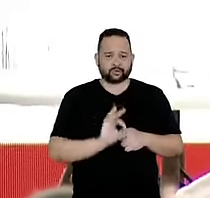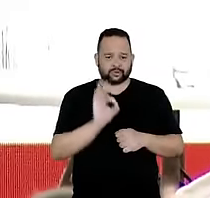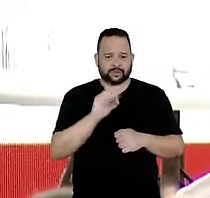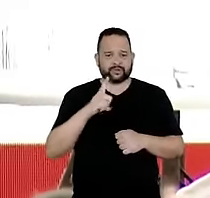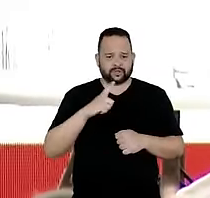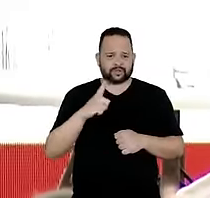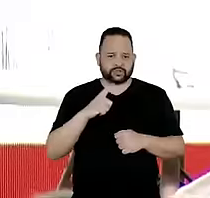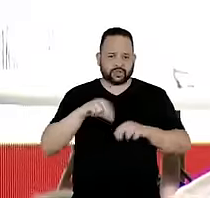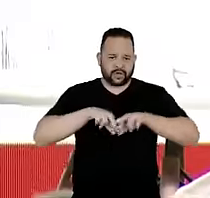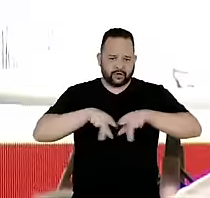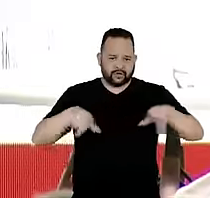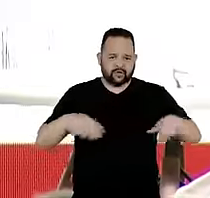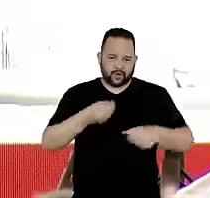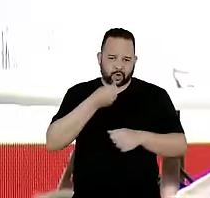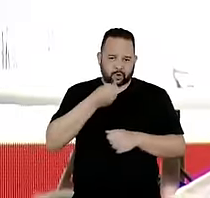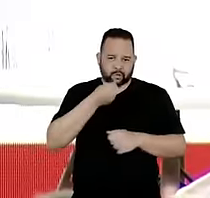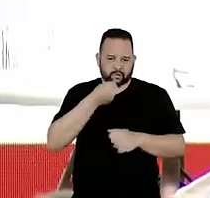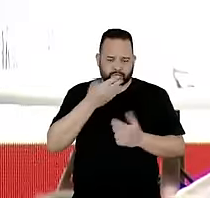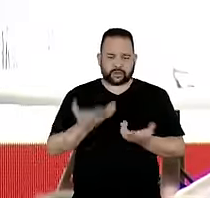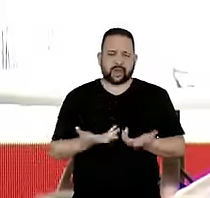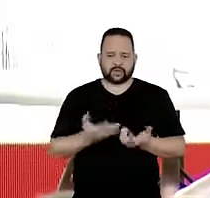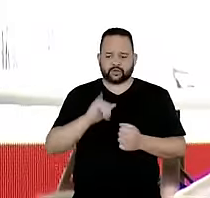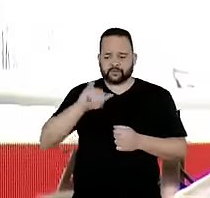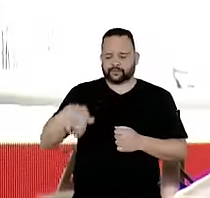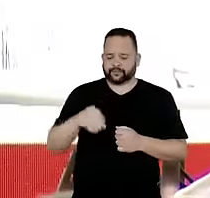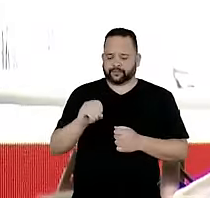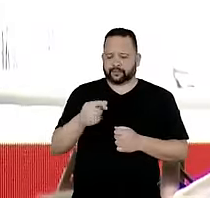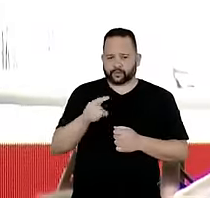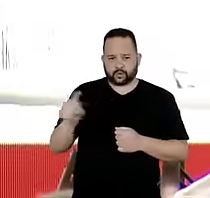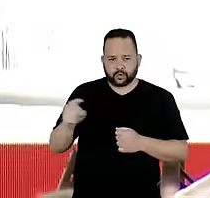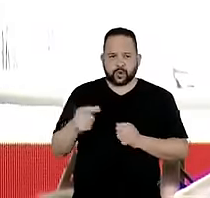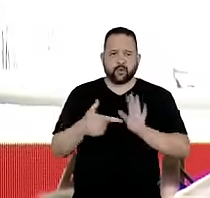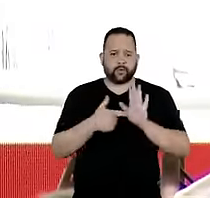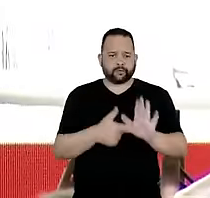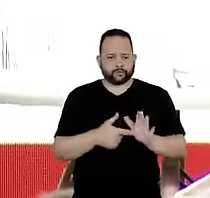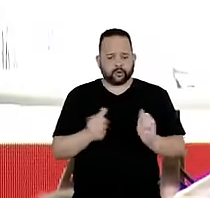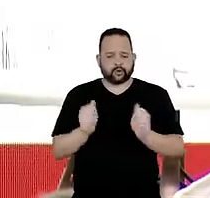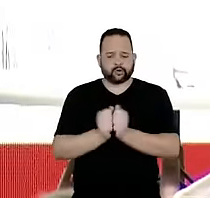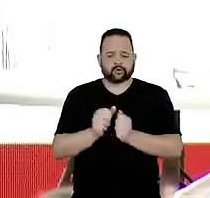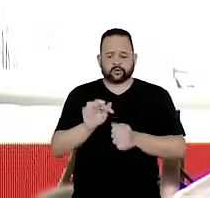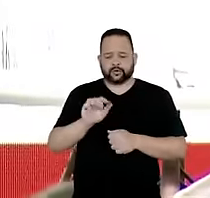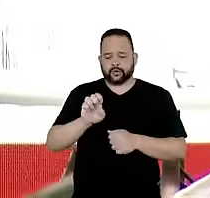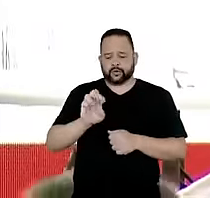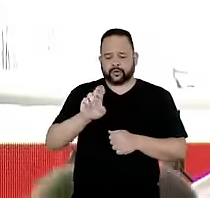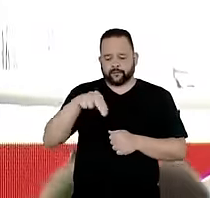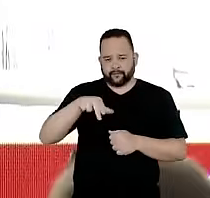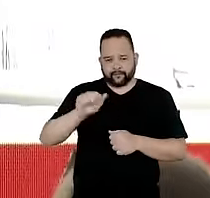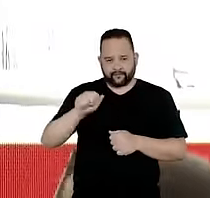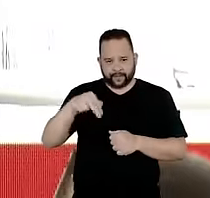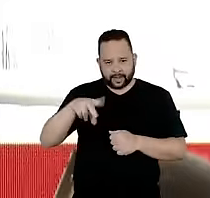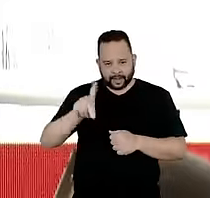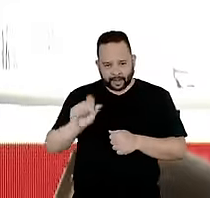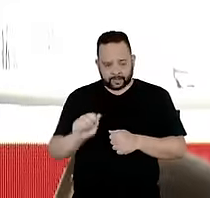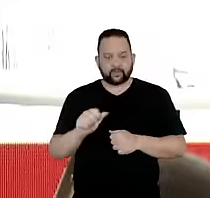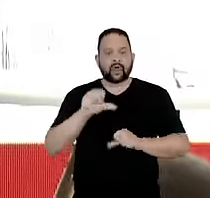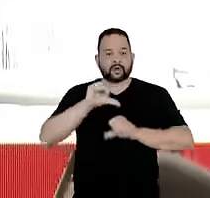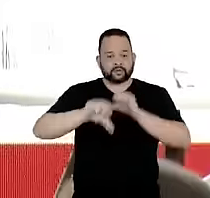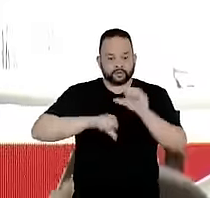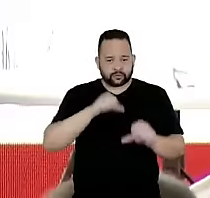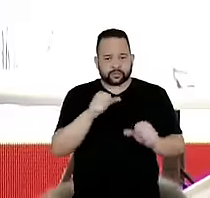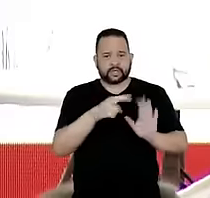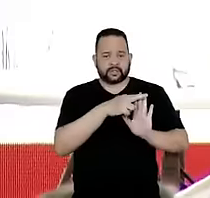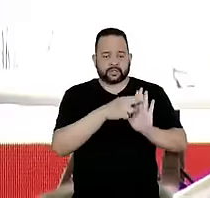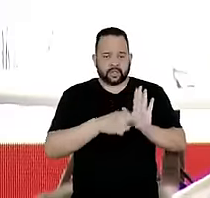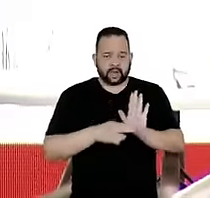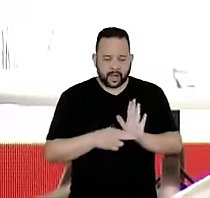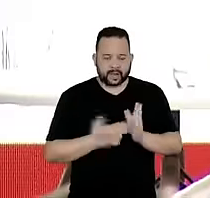Pedro trouxe aqui junto com o Fernando e o Ricardo mizukawa as mudanças da regulamentação que abrem inclusive investimento no exterior pro público varejo